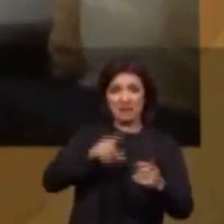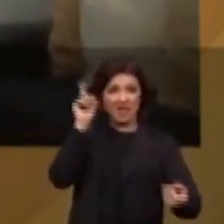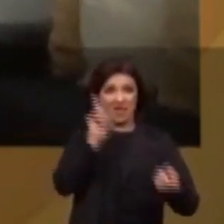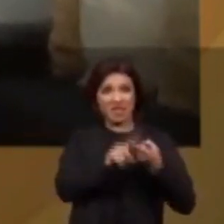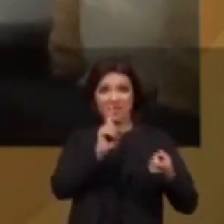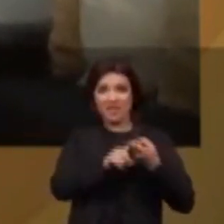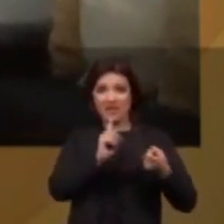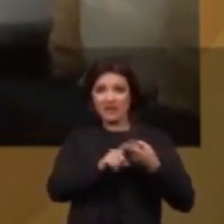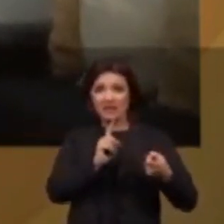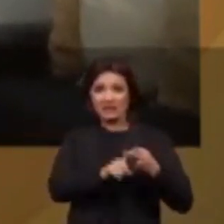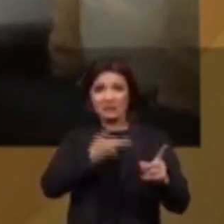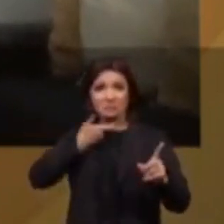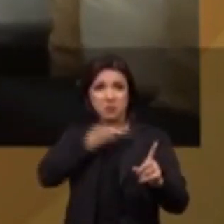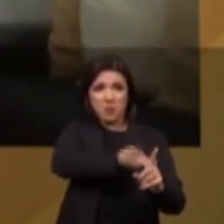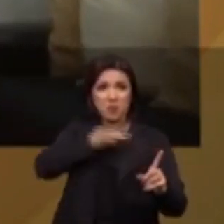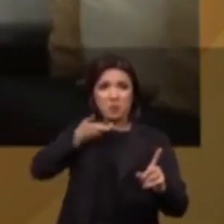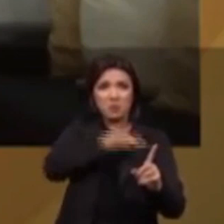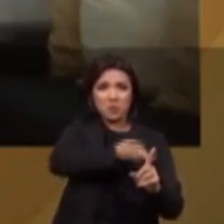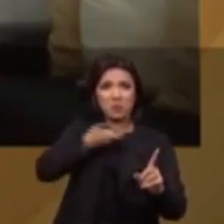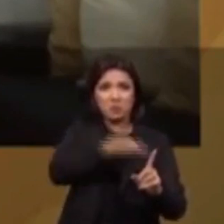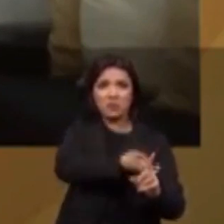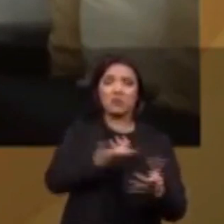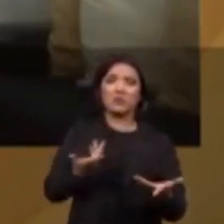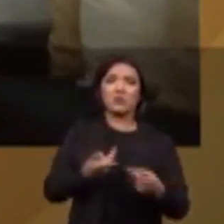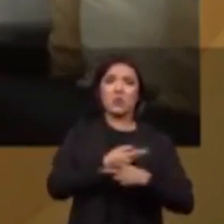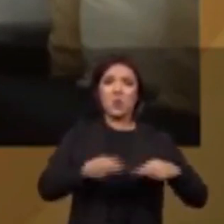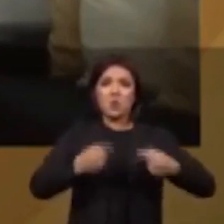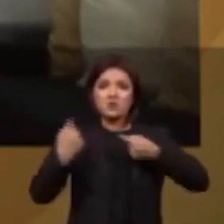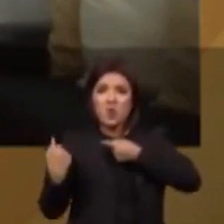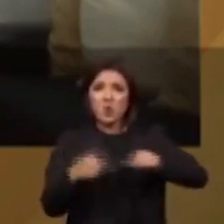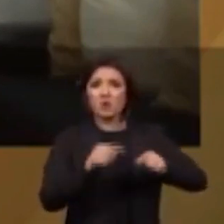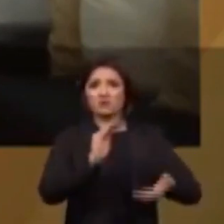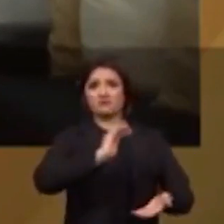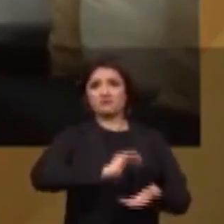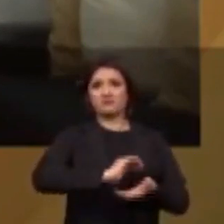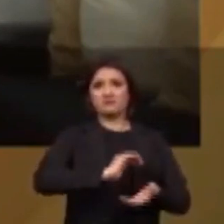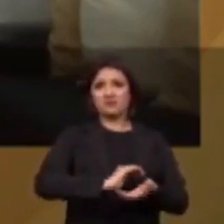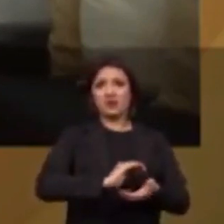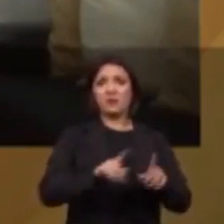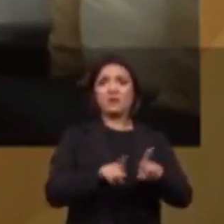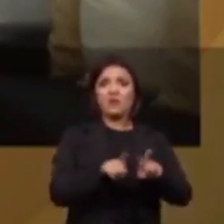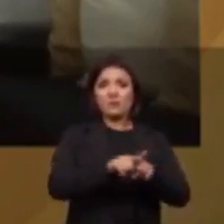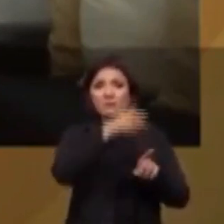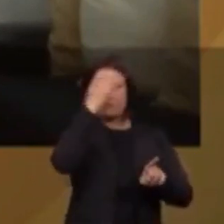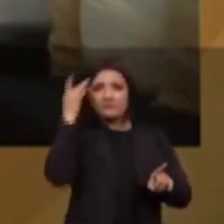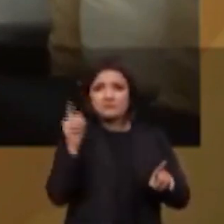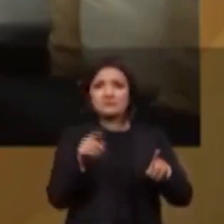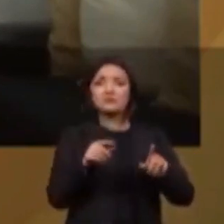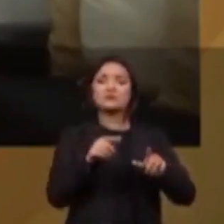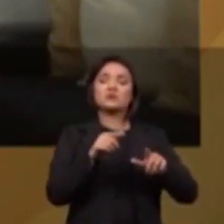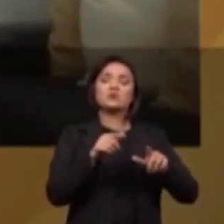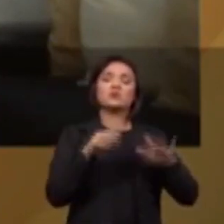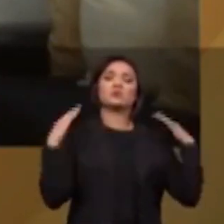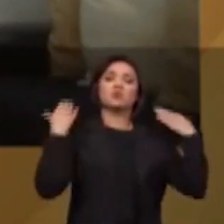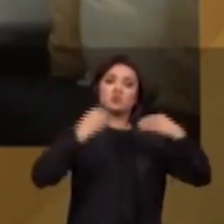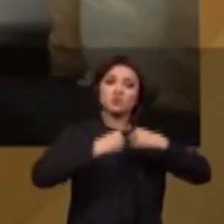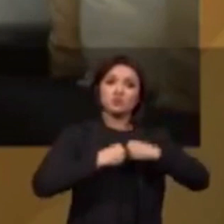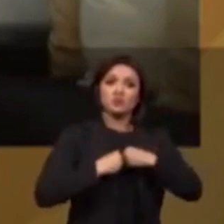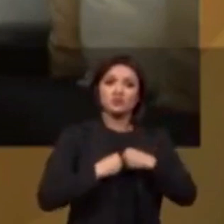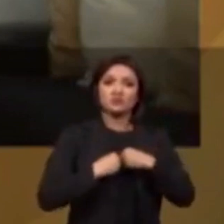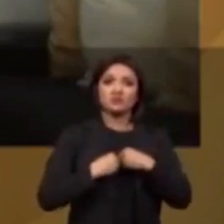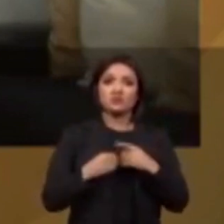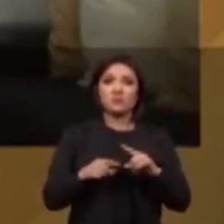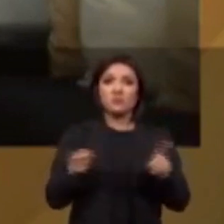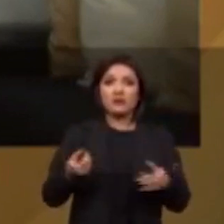ameaças, atentados contra o Supremo Tribunal Federal e seus membros, se o próprio Supremo não pode